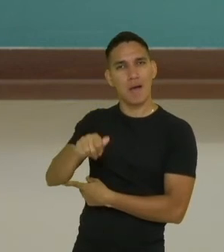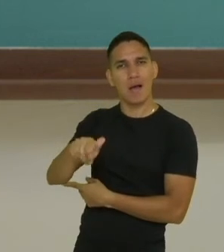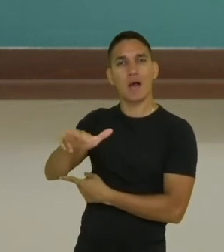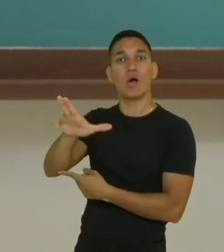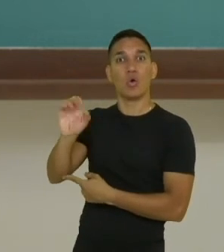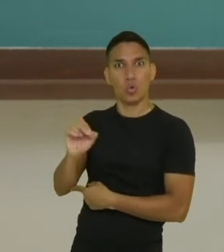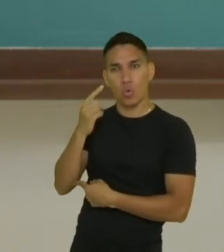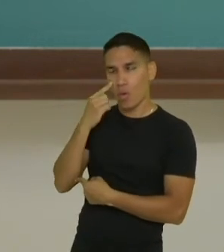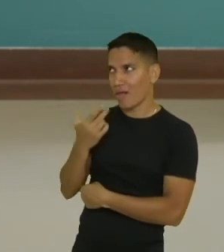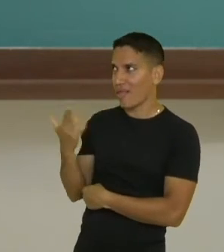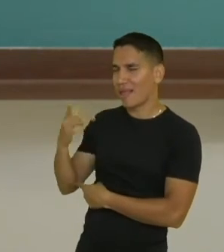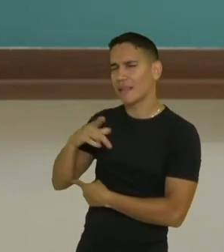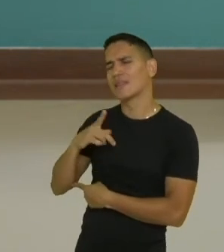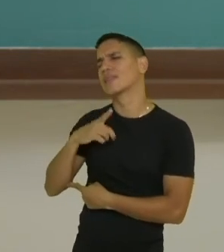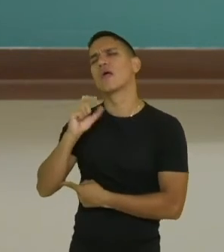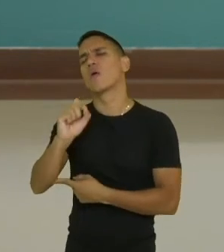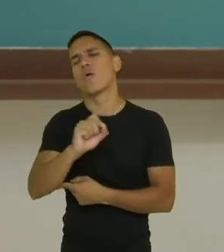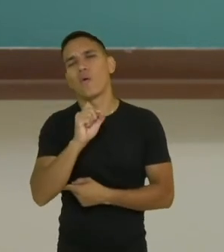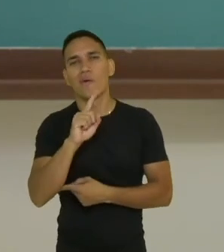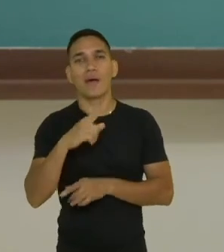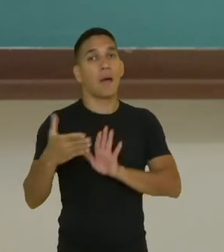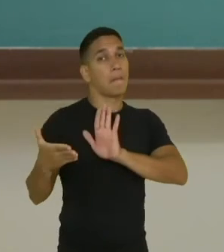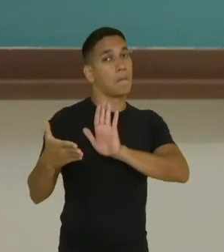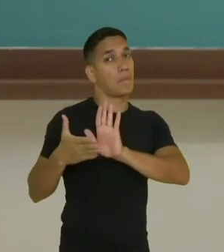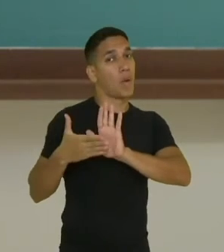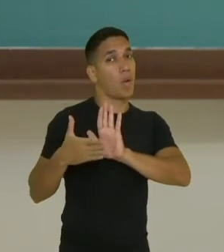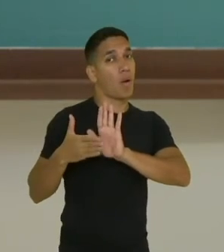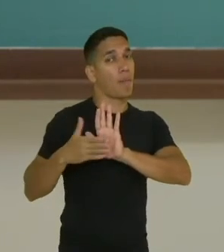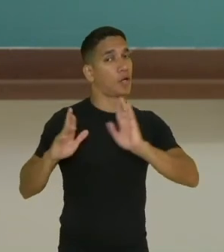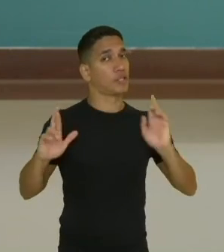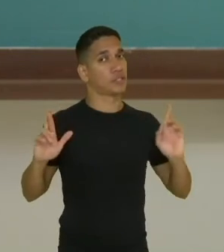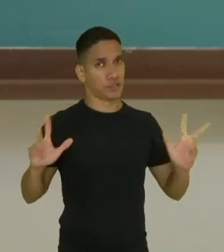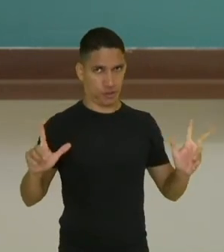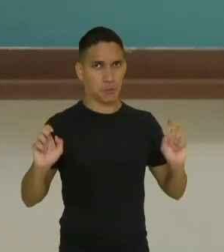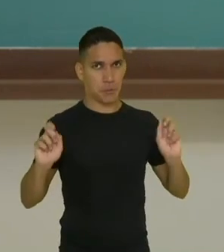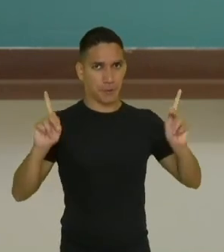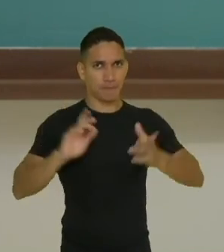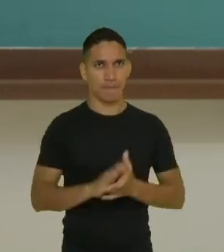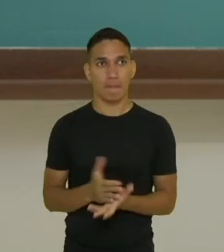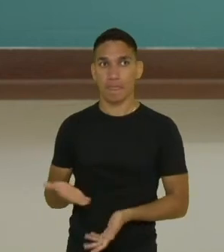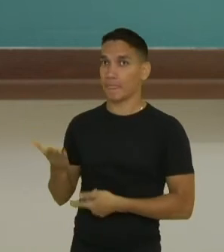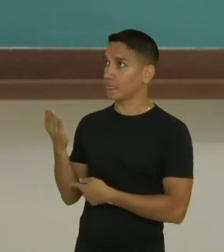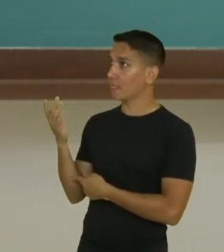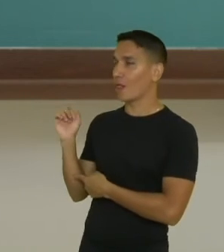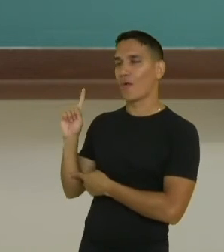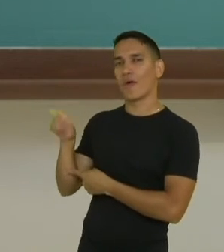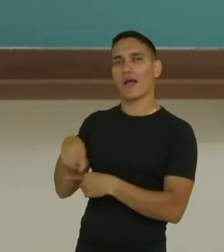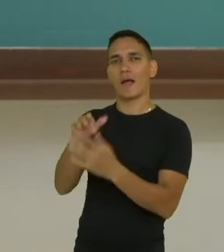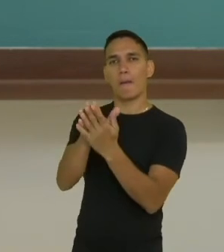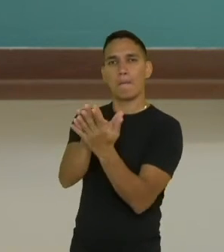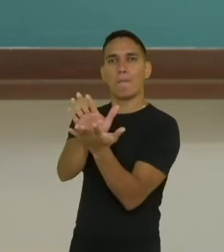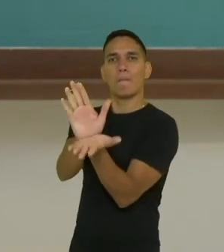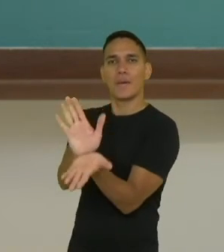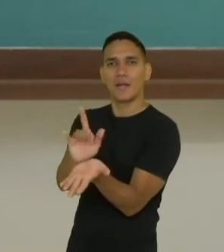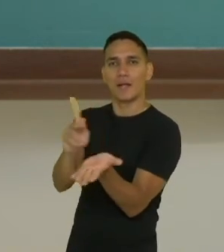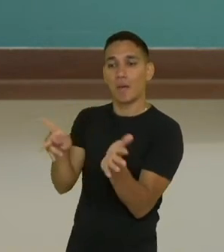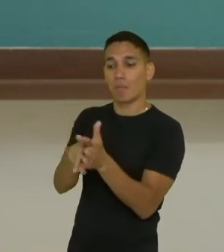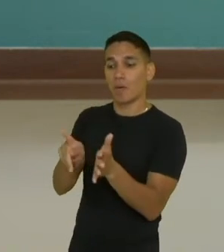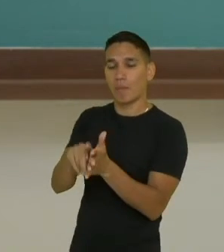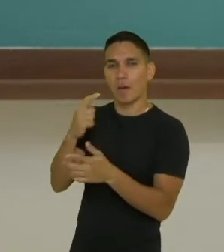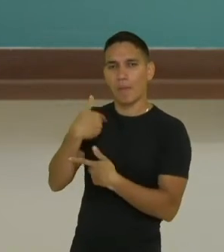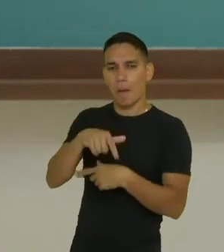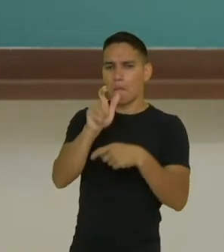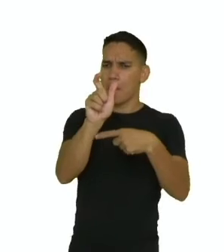nós temos uma proposta diferente, certo? Nós temos as palavras formando